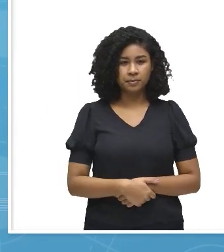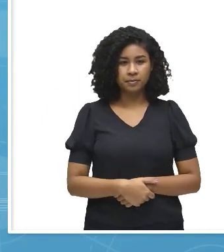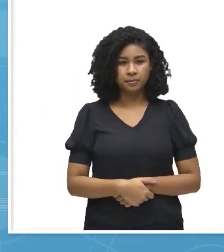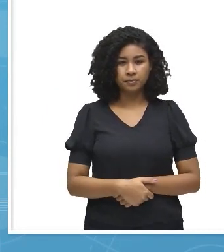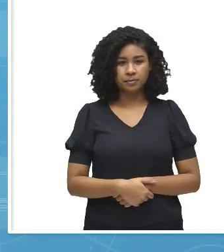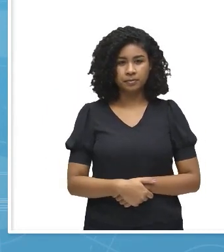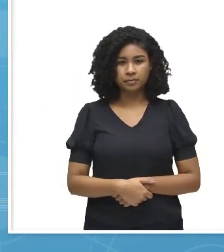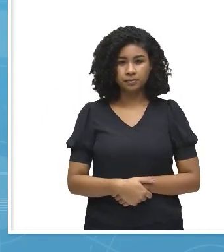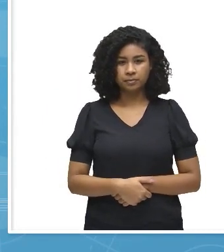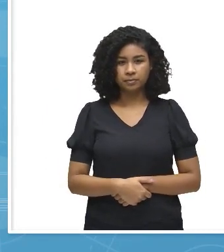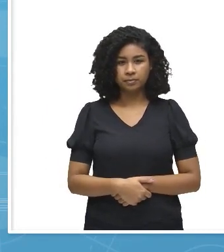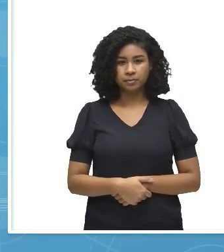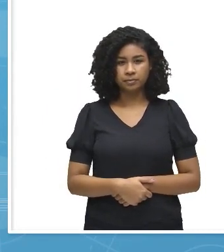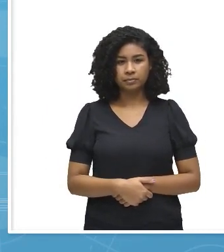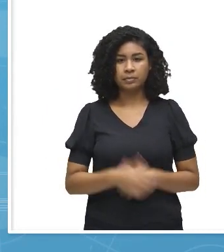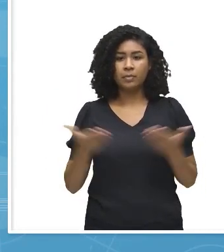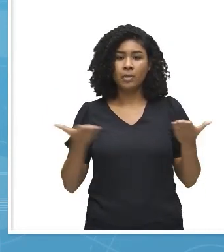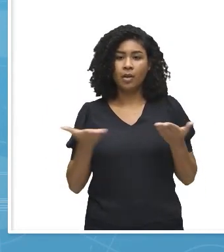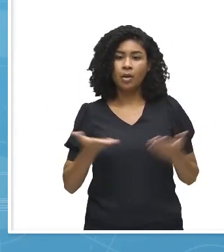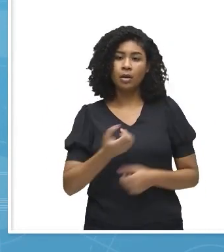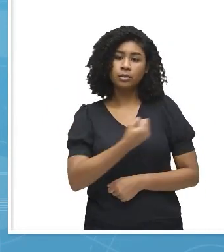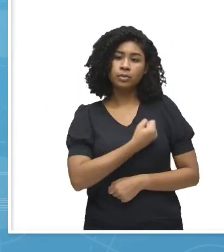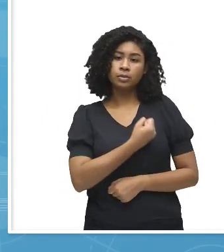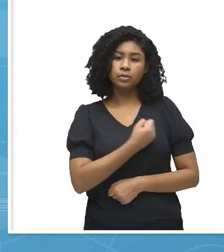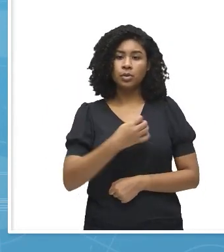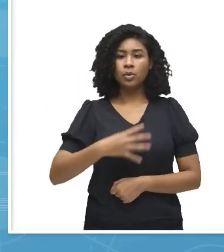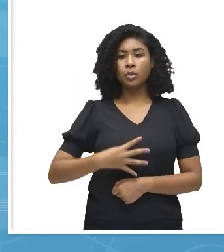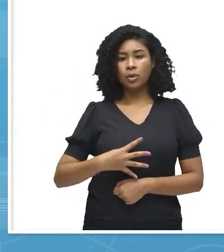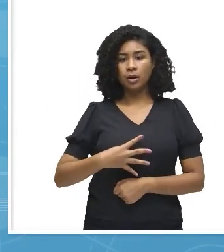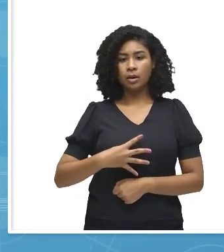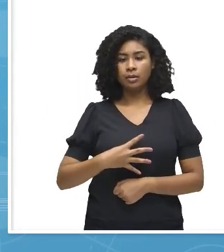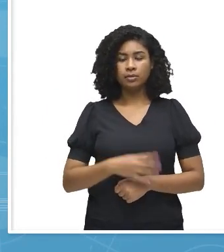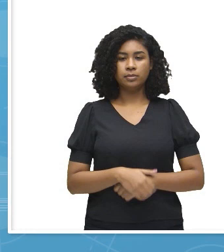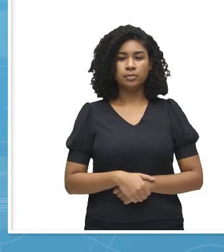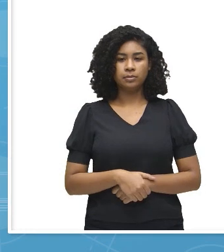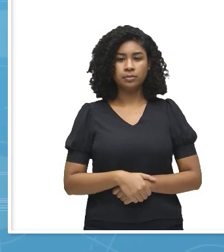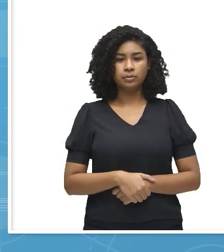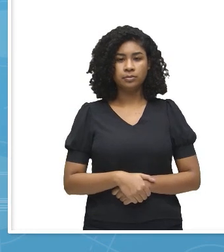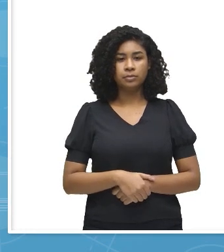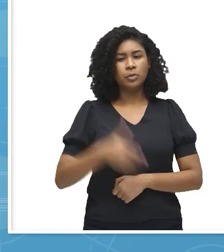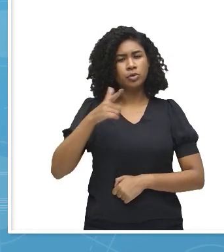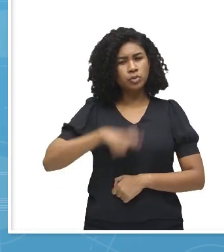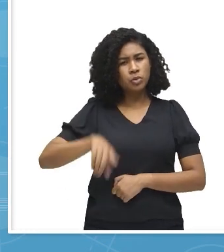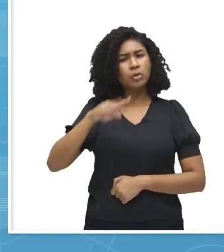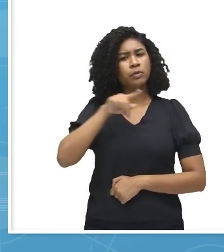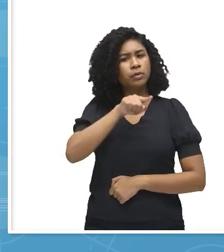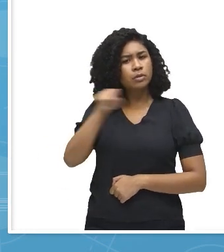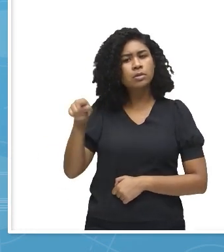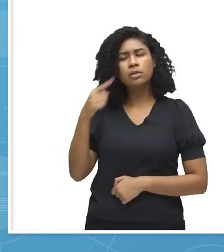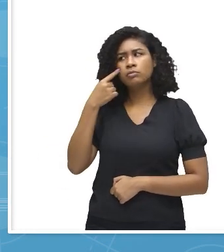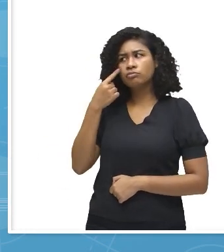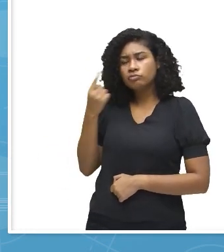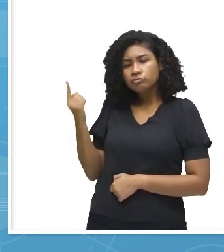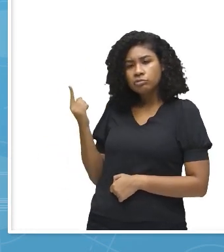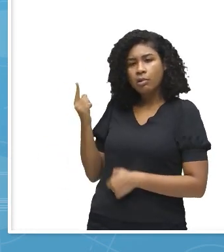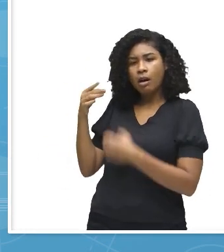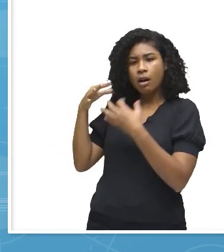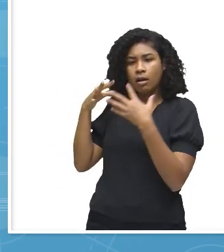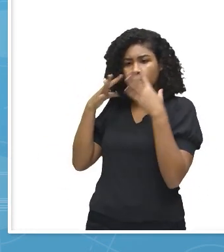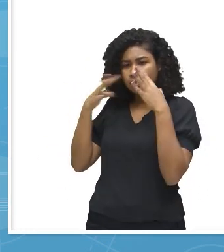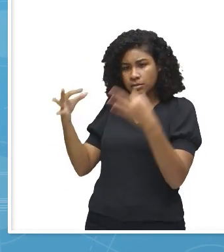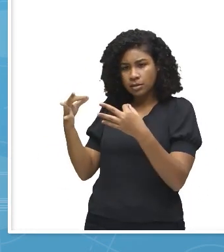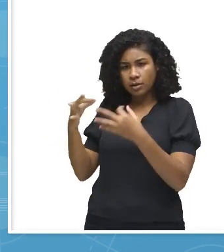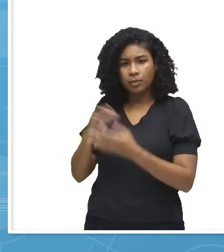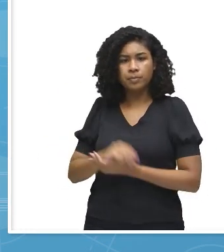questão de número 4, né? Então, a gente tem aí mais uma questão para vocês responderem. Então, nós temos aí que